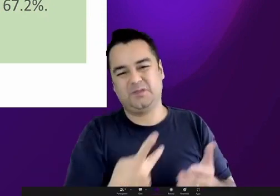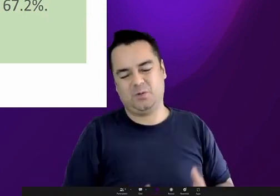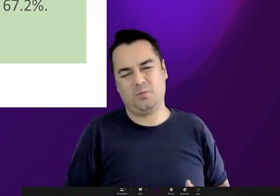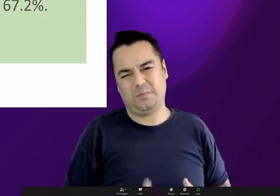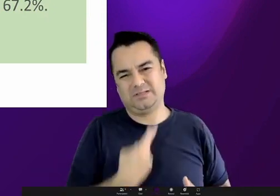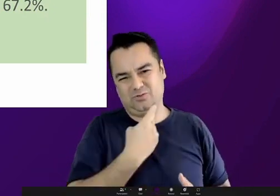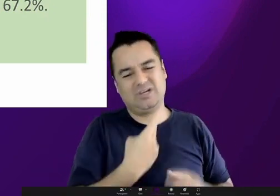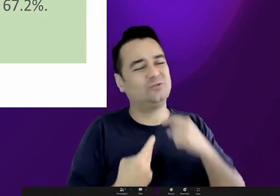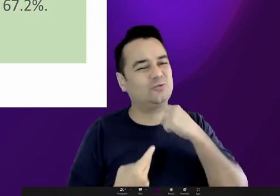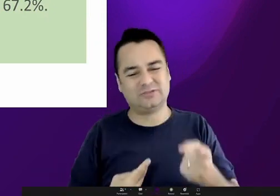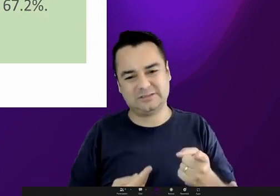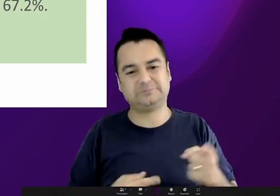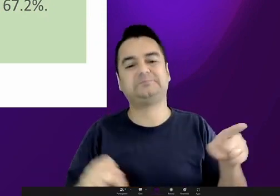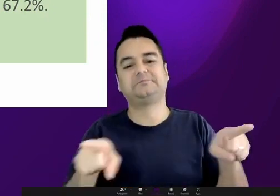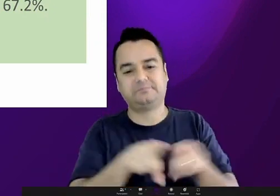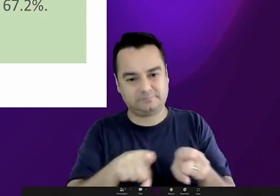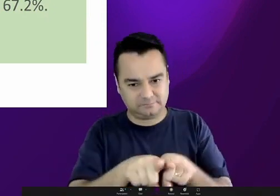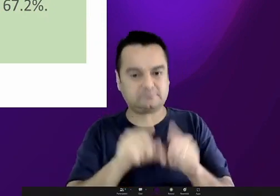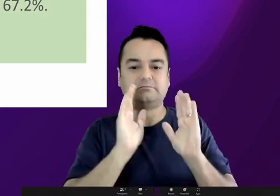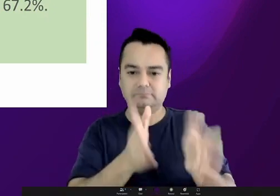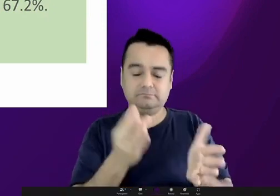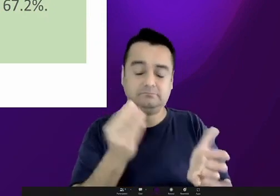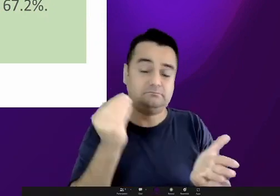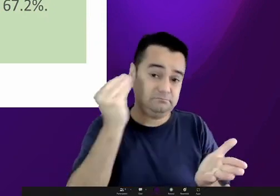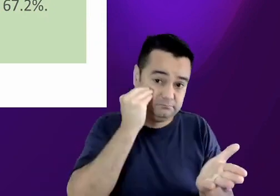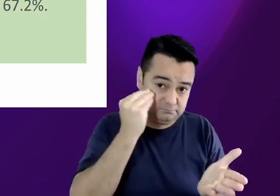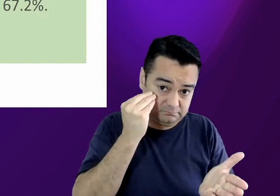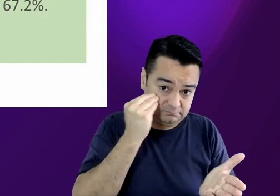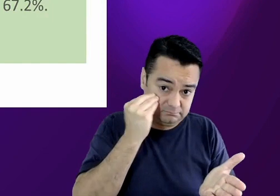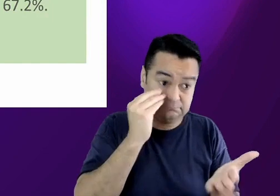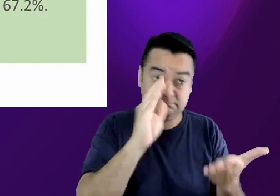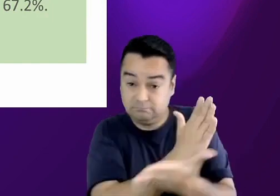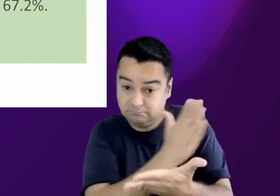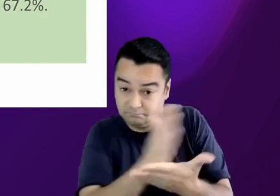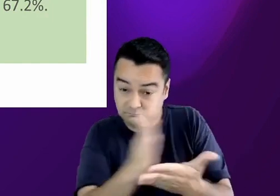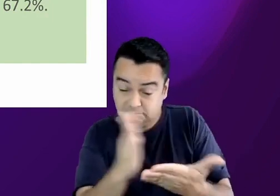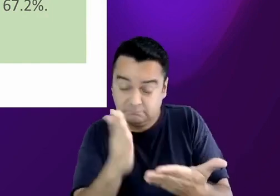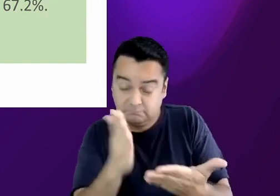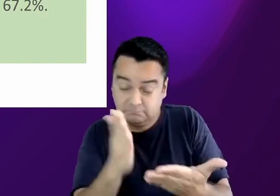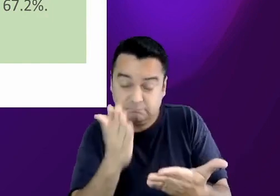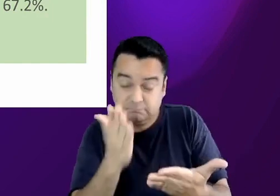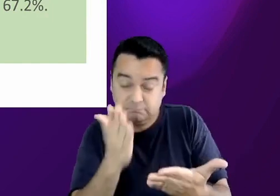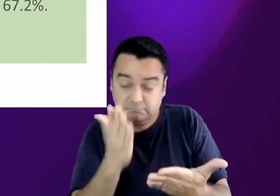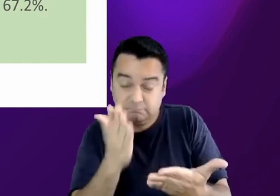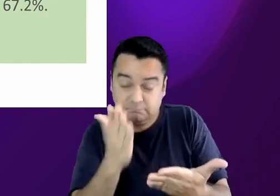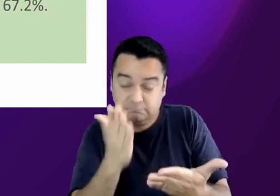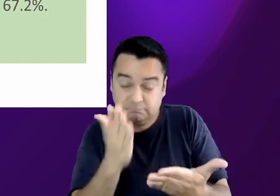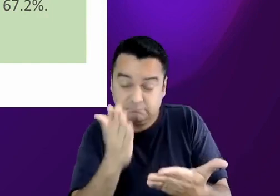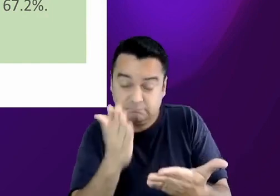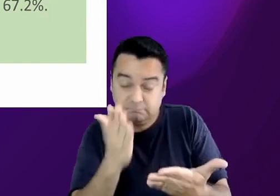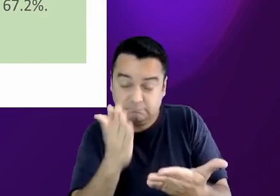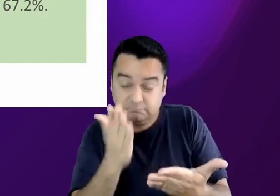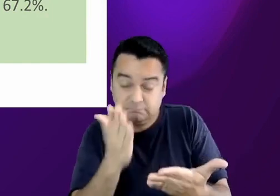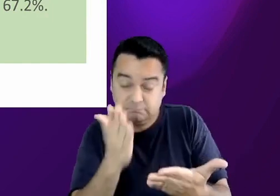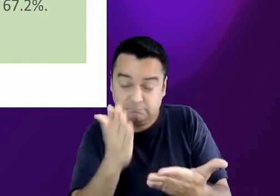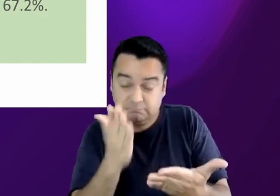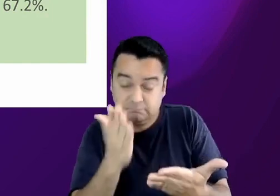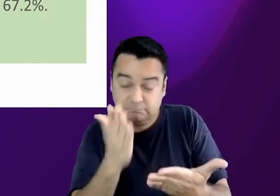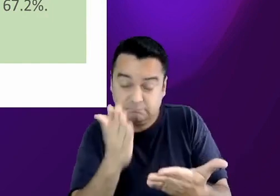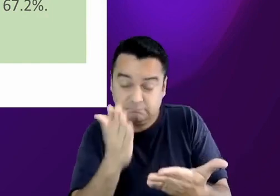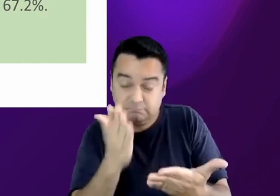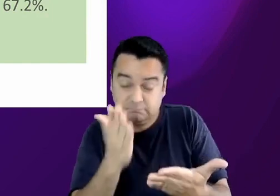cirurgia, né, também já foi testada em alguns estudos de fase 2, tá? Mostrando ser